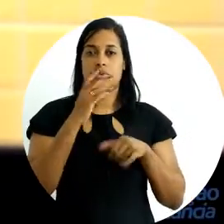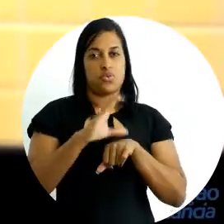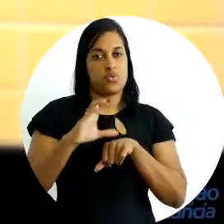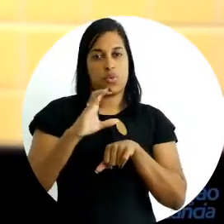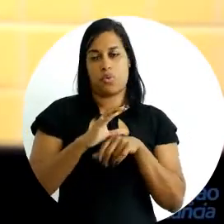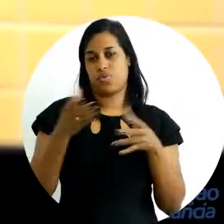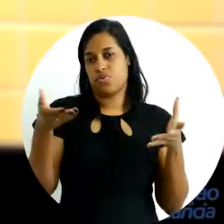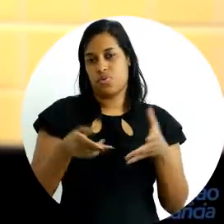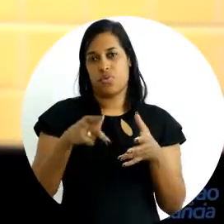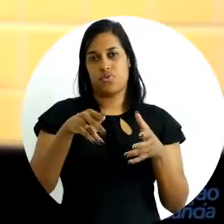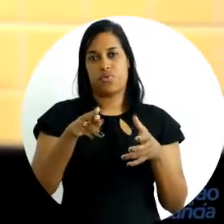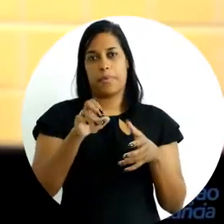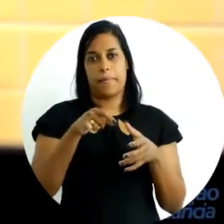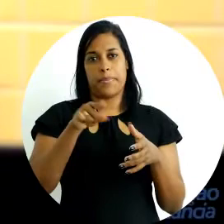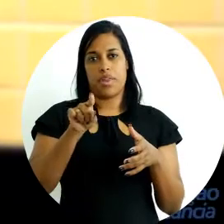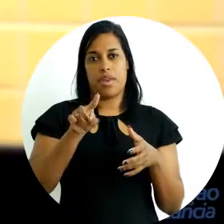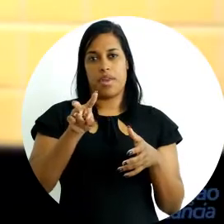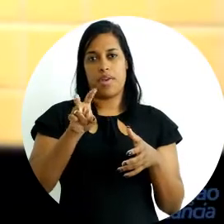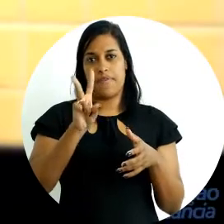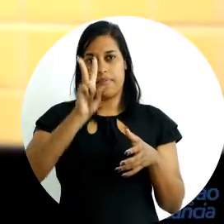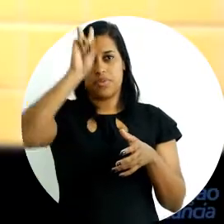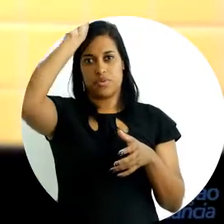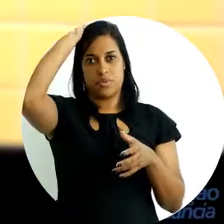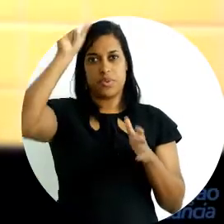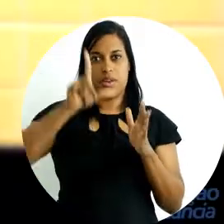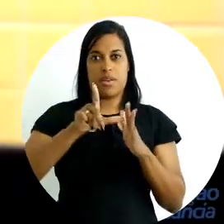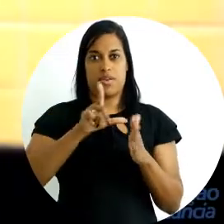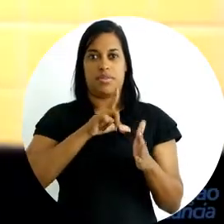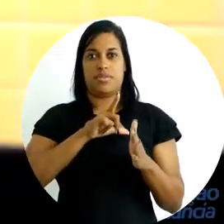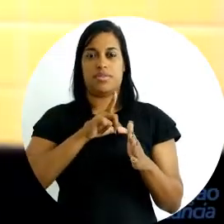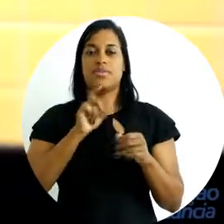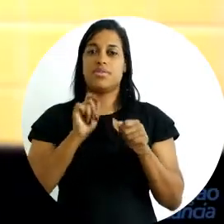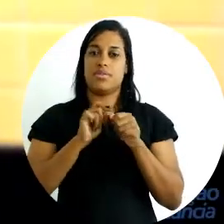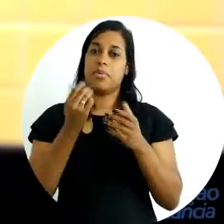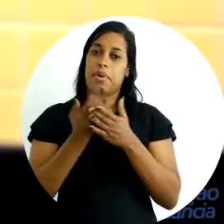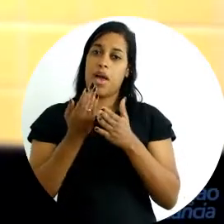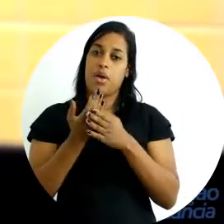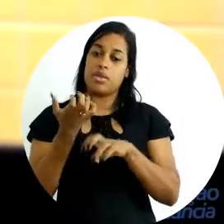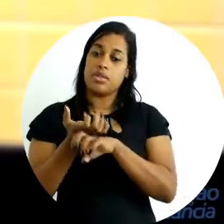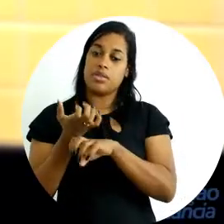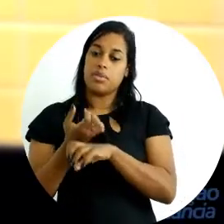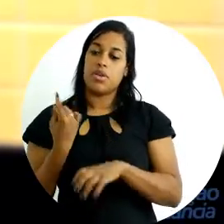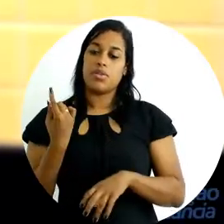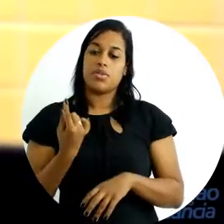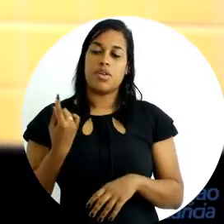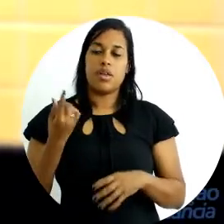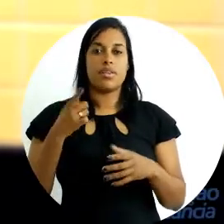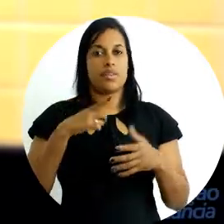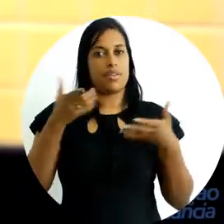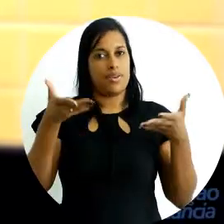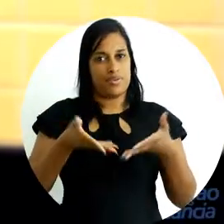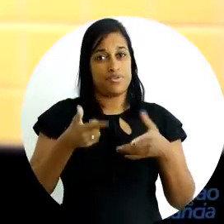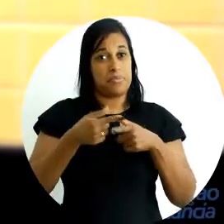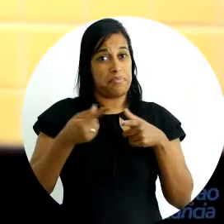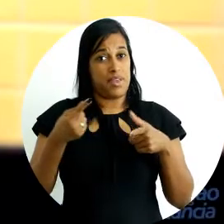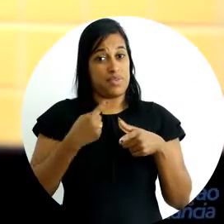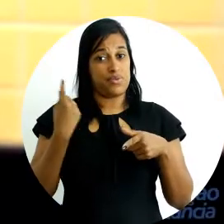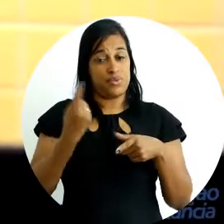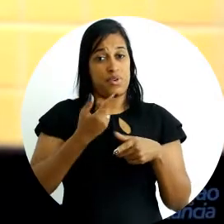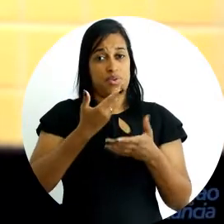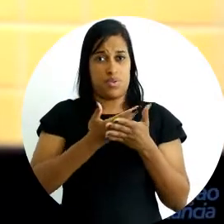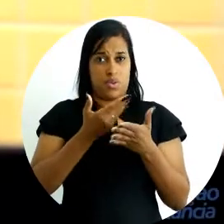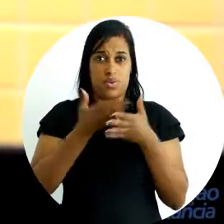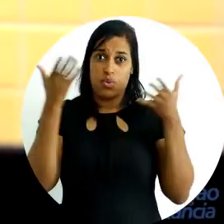chamamos os cursinhos pré-vestibulares e as aulas de matérias isoladas que nós temos hoje. Mas